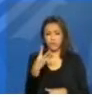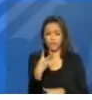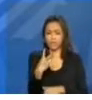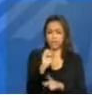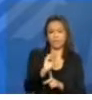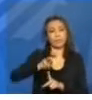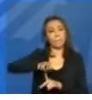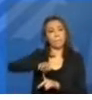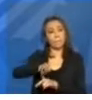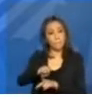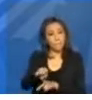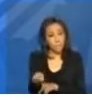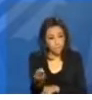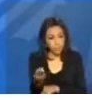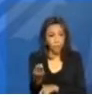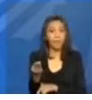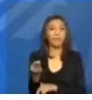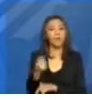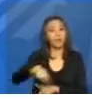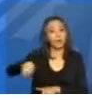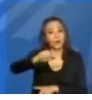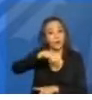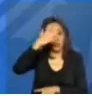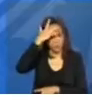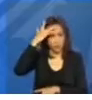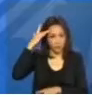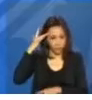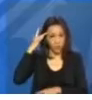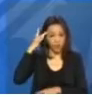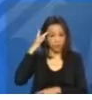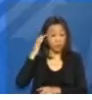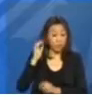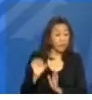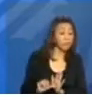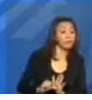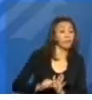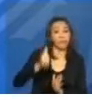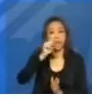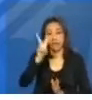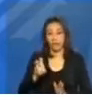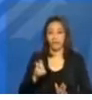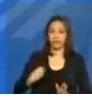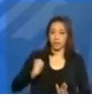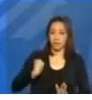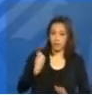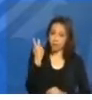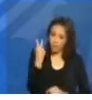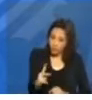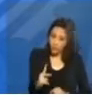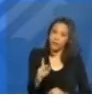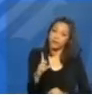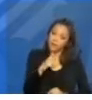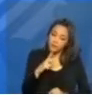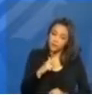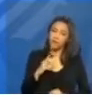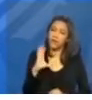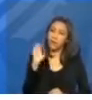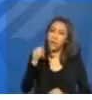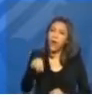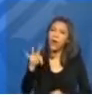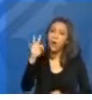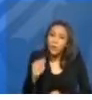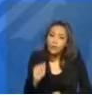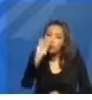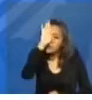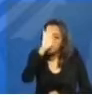de brasileiros que passarão, pela primeira vez na vida deles, a ter uma conta de